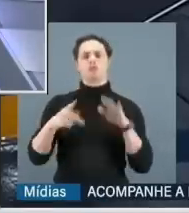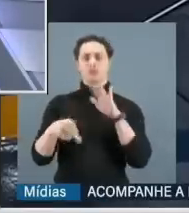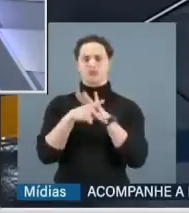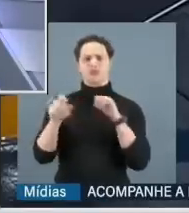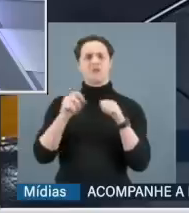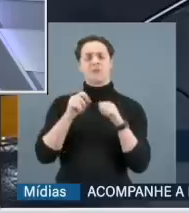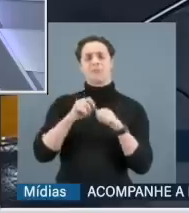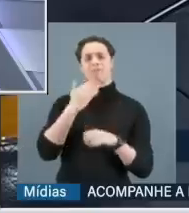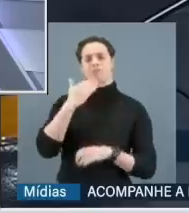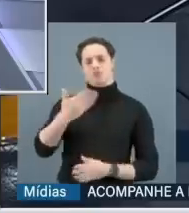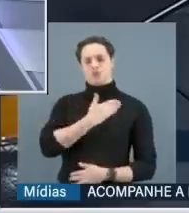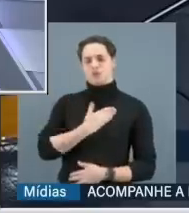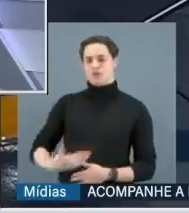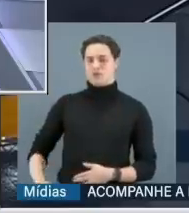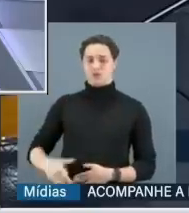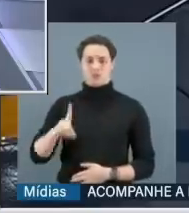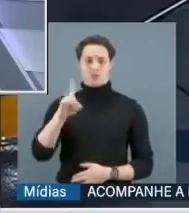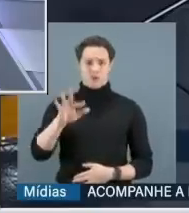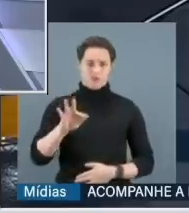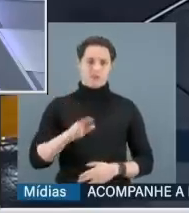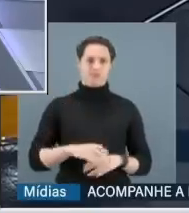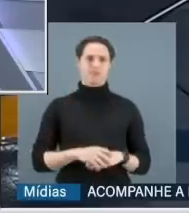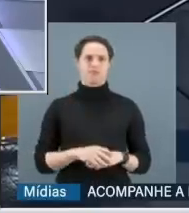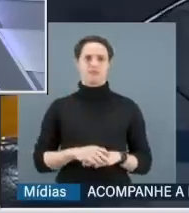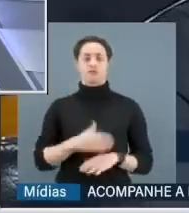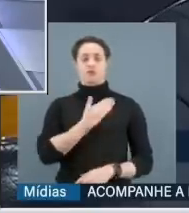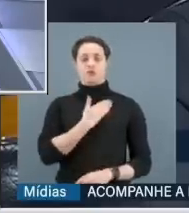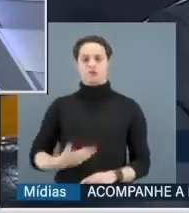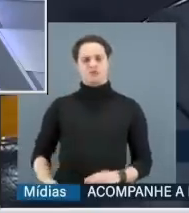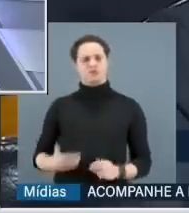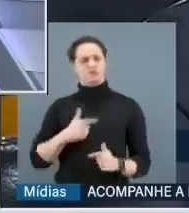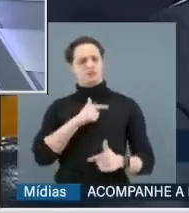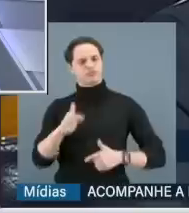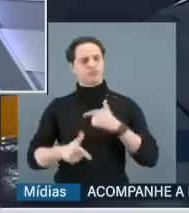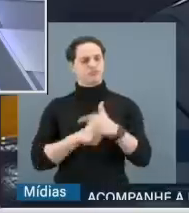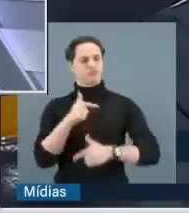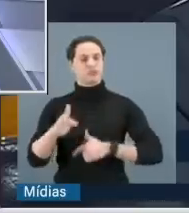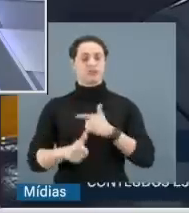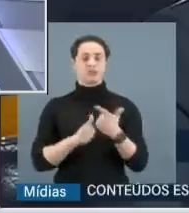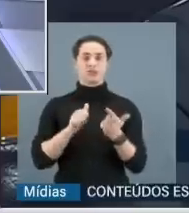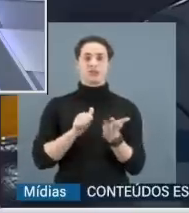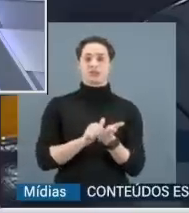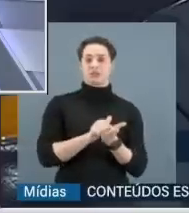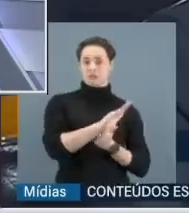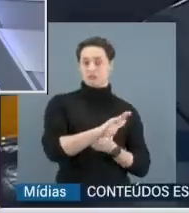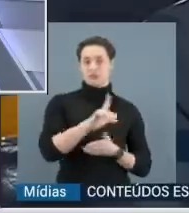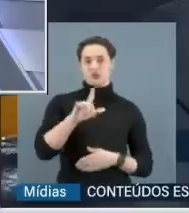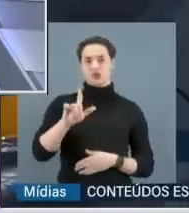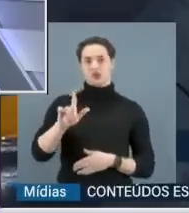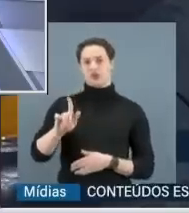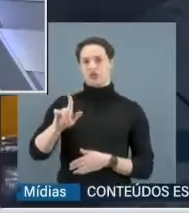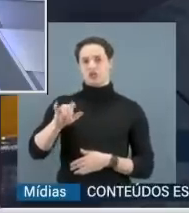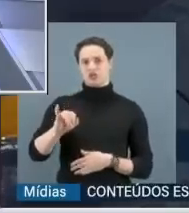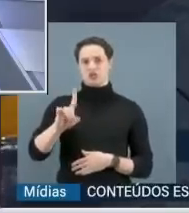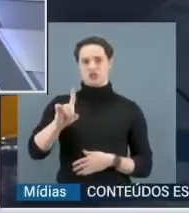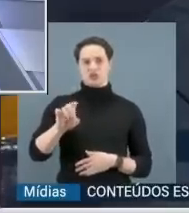guarda ao direito de não responder. Afinal de contas, ele não é obrigado a produzir prova contra si mesmo, e se